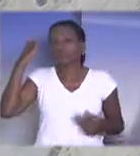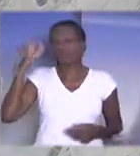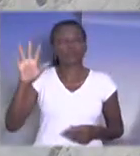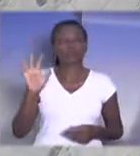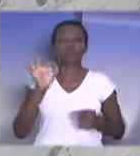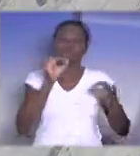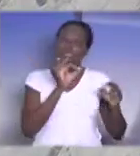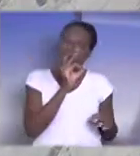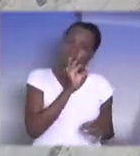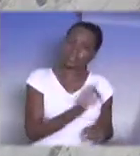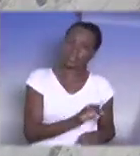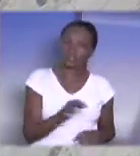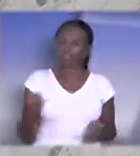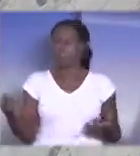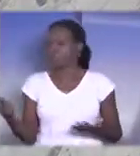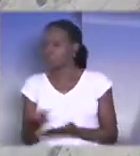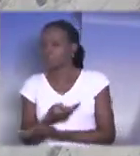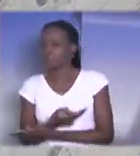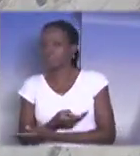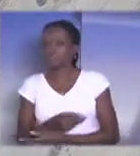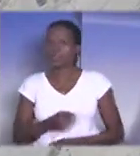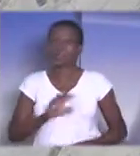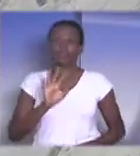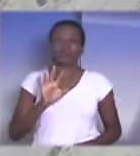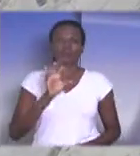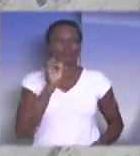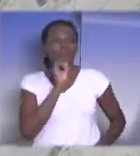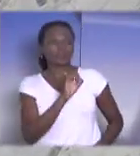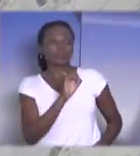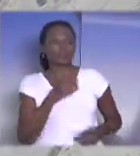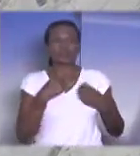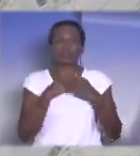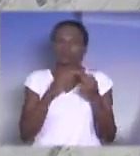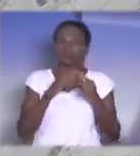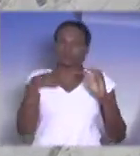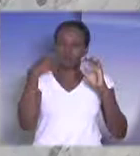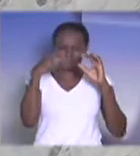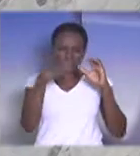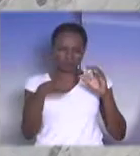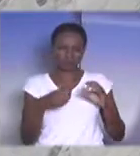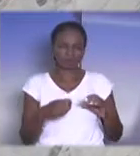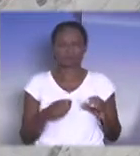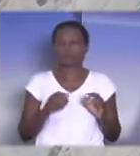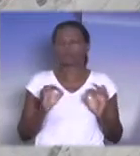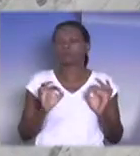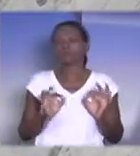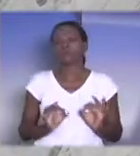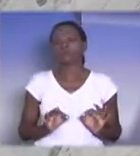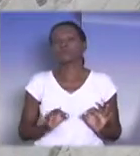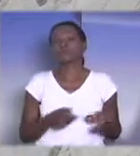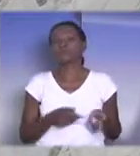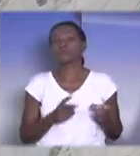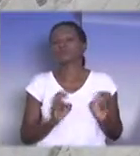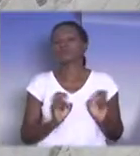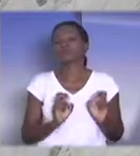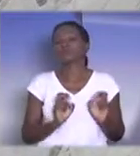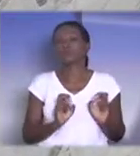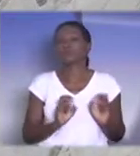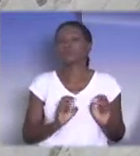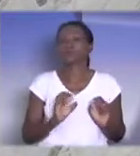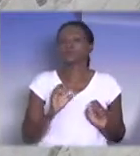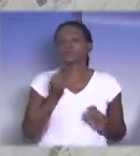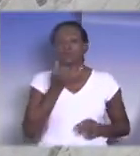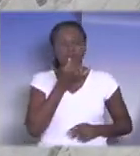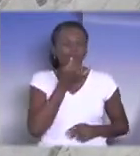alguma. Mas se nós tivéssemos imagens captadas do interior do ônibus, no caminho, com certeza, ou a absolvição